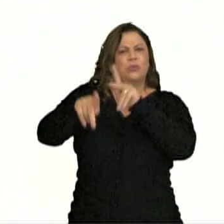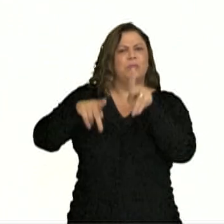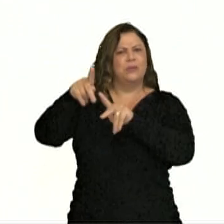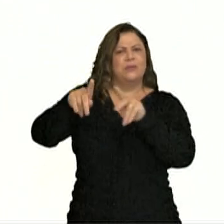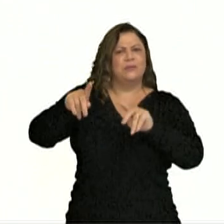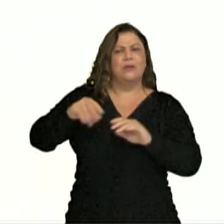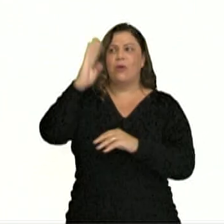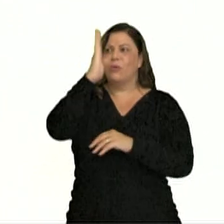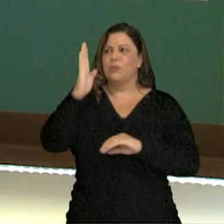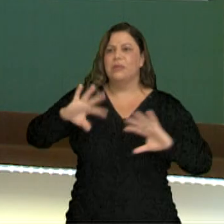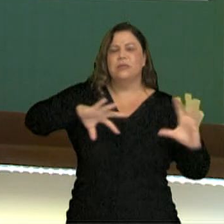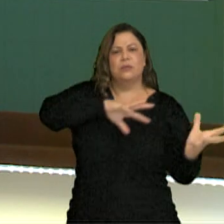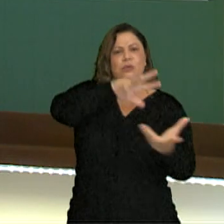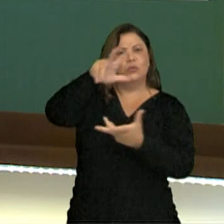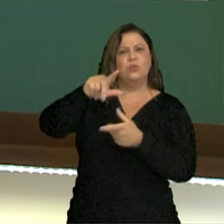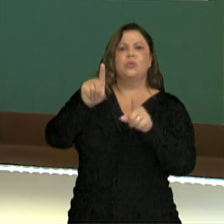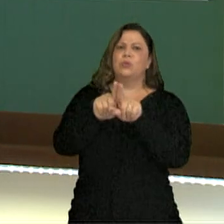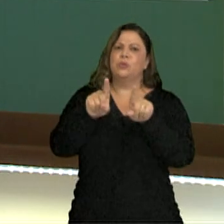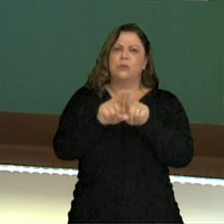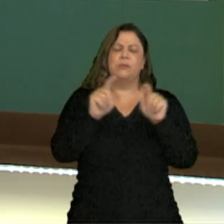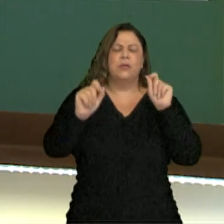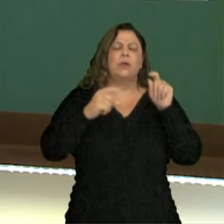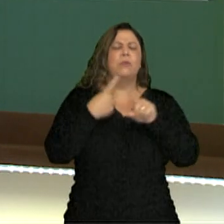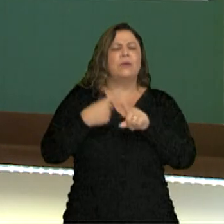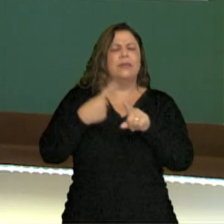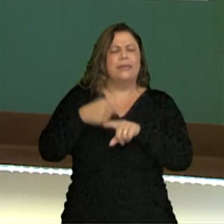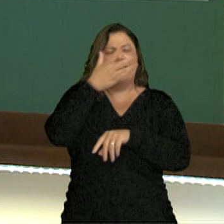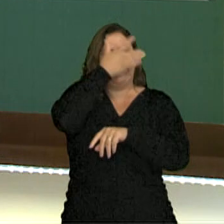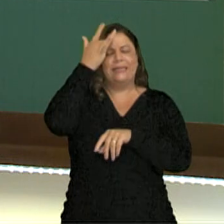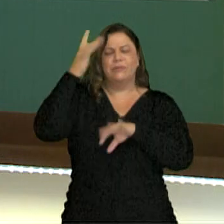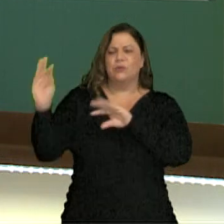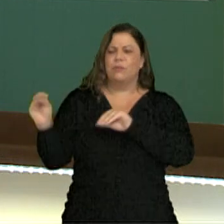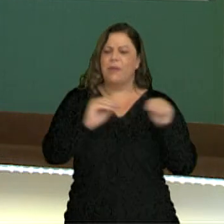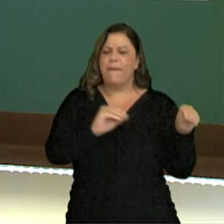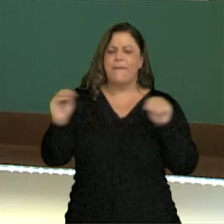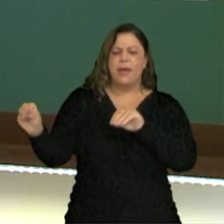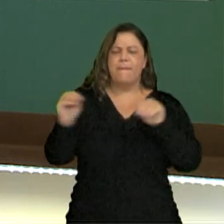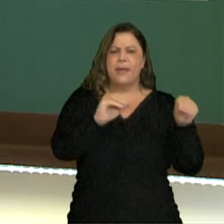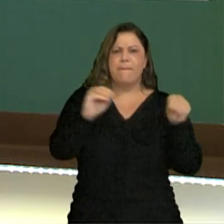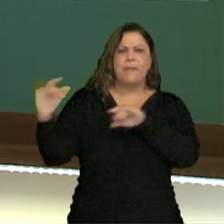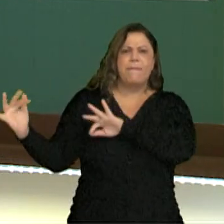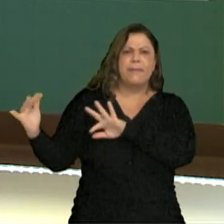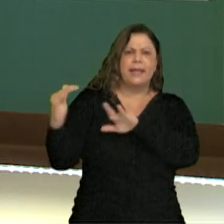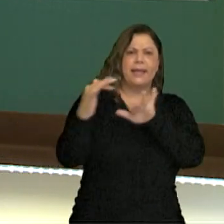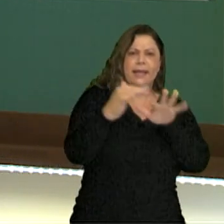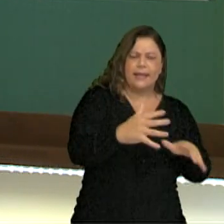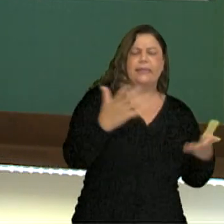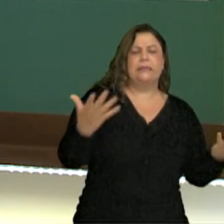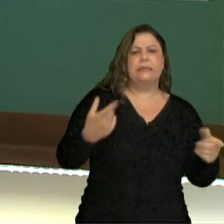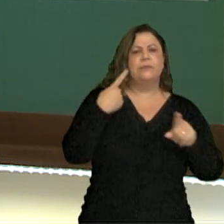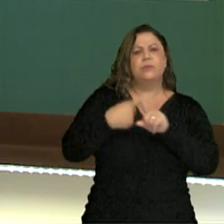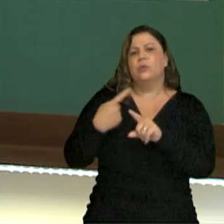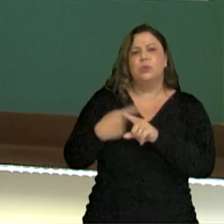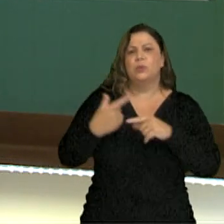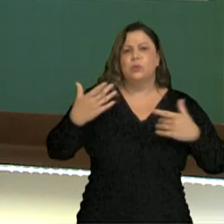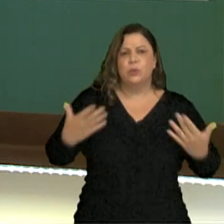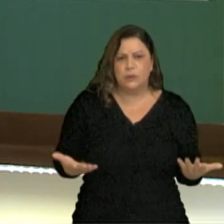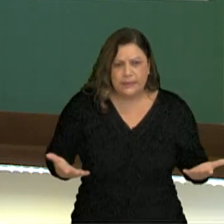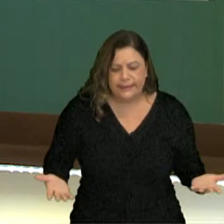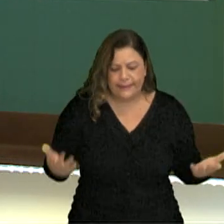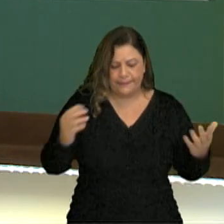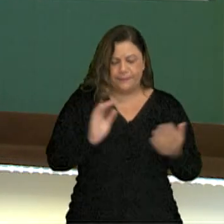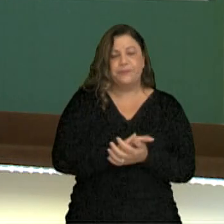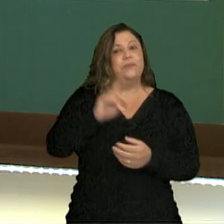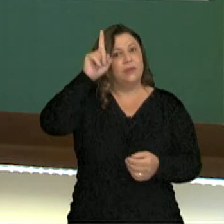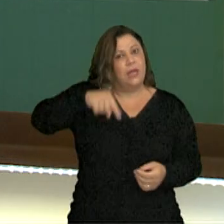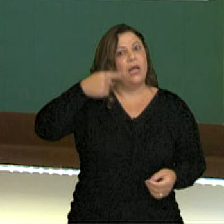mundo. Porque as pessoas acabam migrando, saindo do lugar de onde estão para ir para outro lugar. É isso que a gente